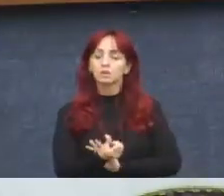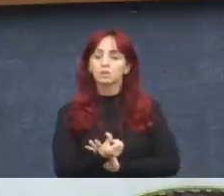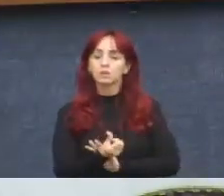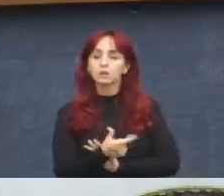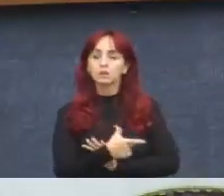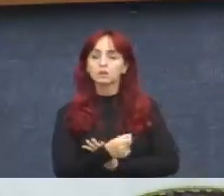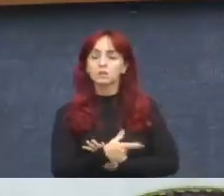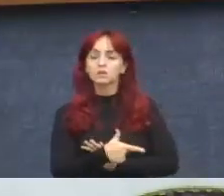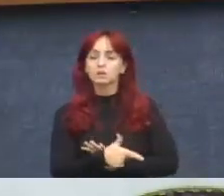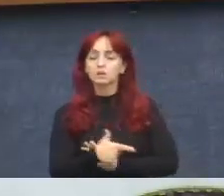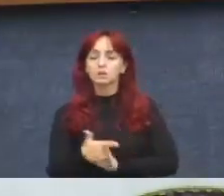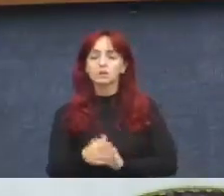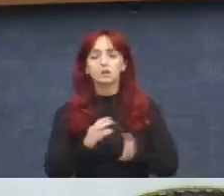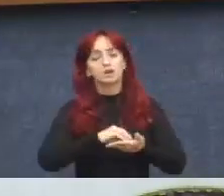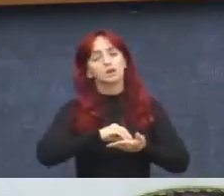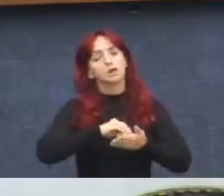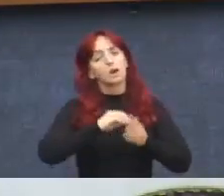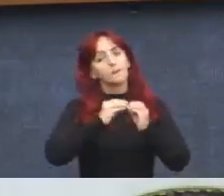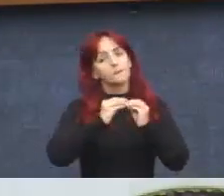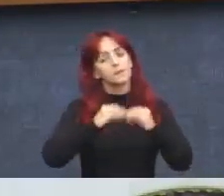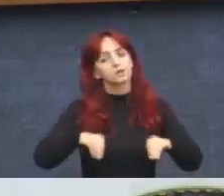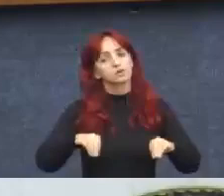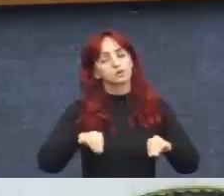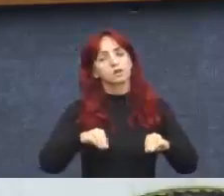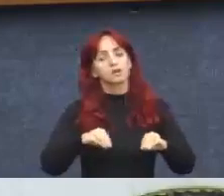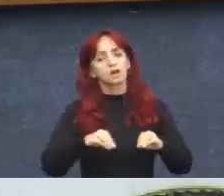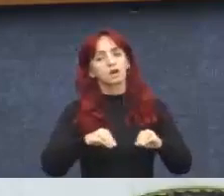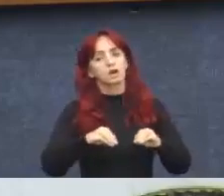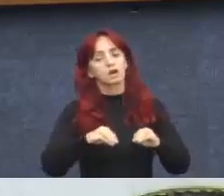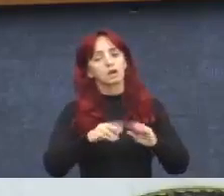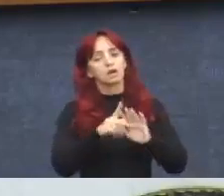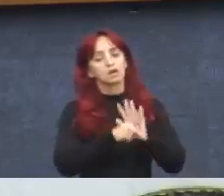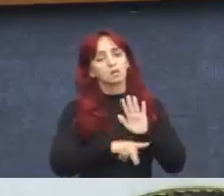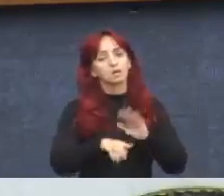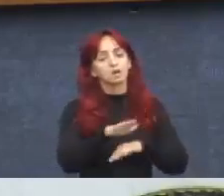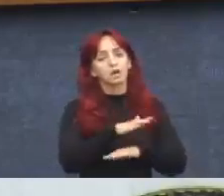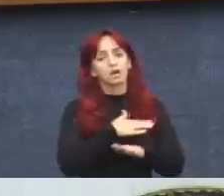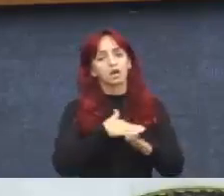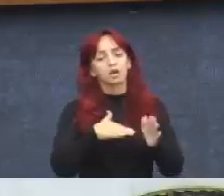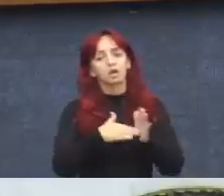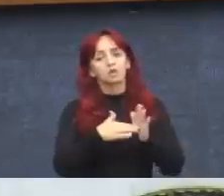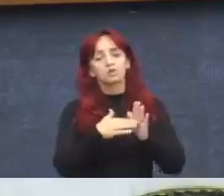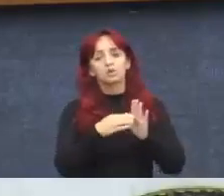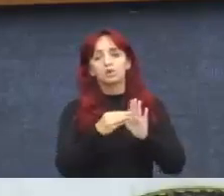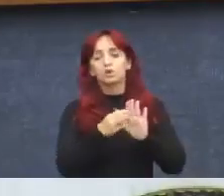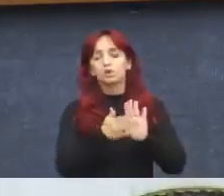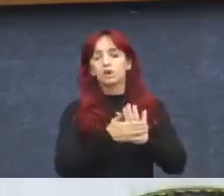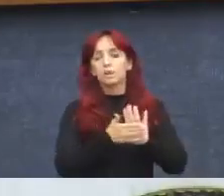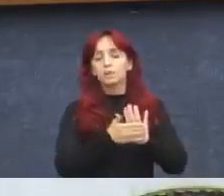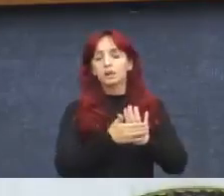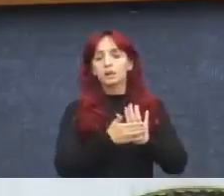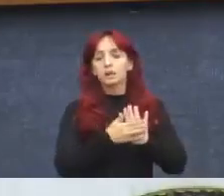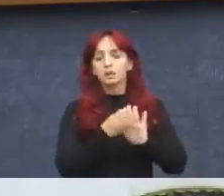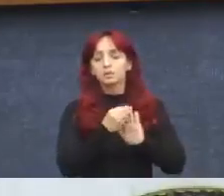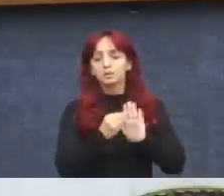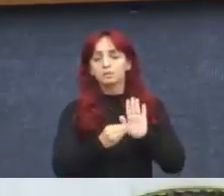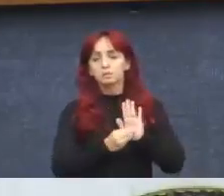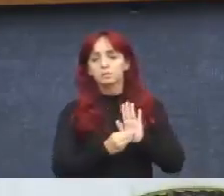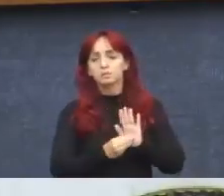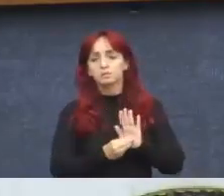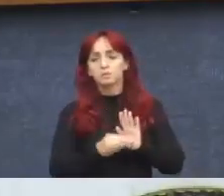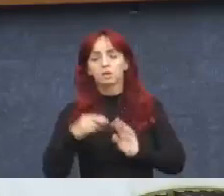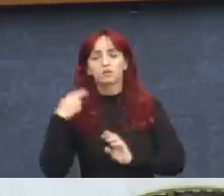246/2021. Ficam prejudicados o projeto, todas as emendas e subemendas. Vereadora Marli,